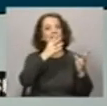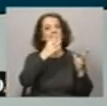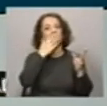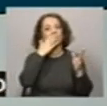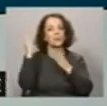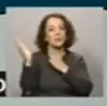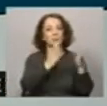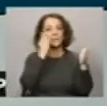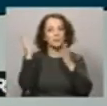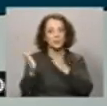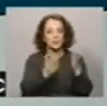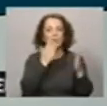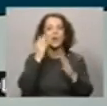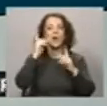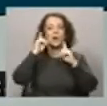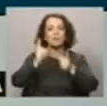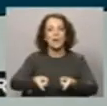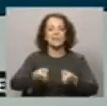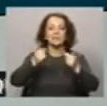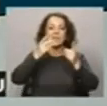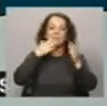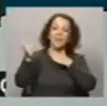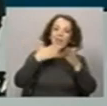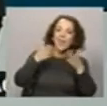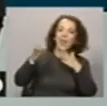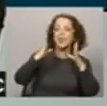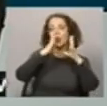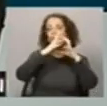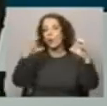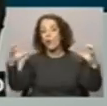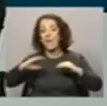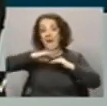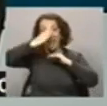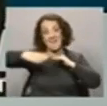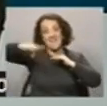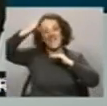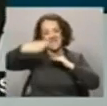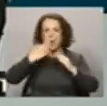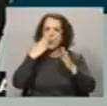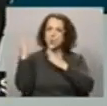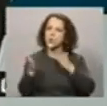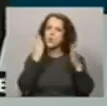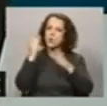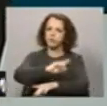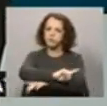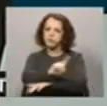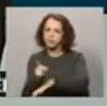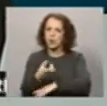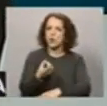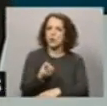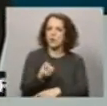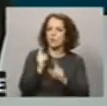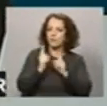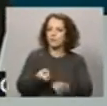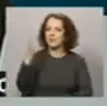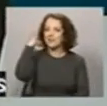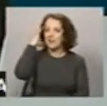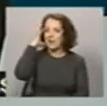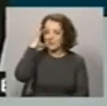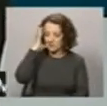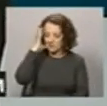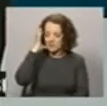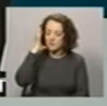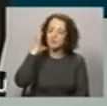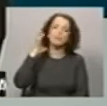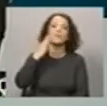nebulosidade a aumentar, assim como ao vento, principalmente nas terras altas, rajadas até 90 km por hora a partir da tarde, o vento